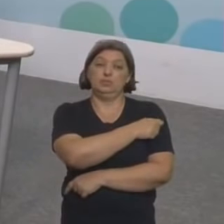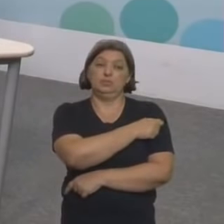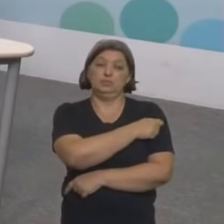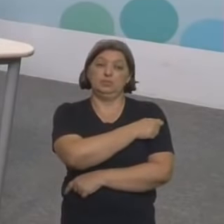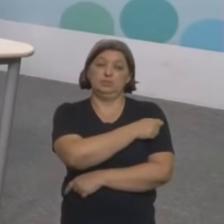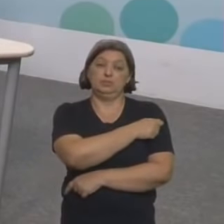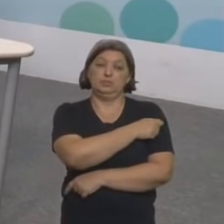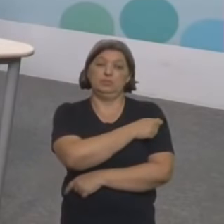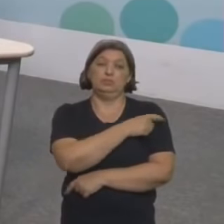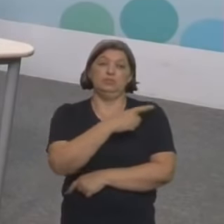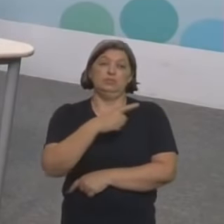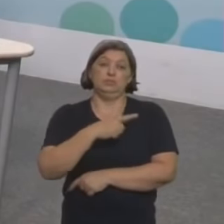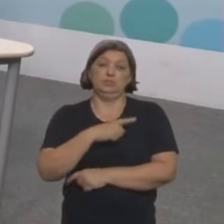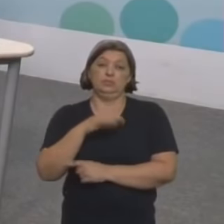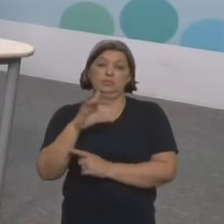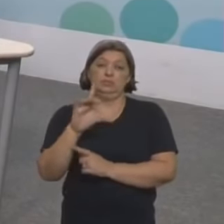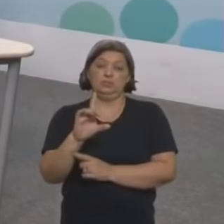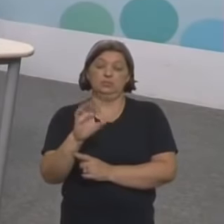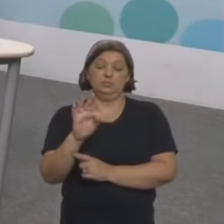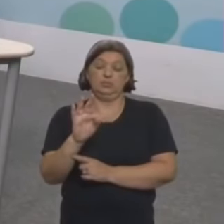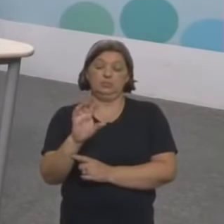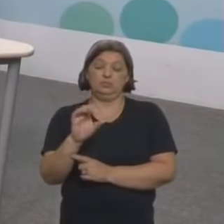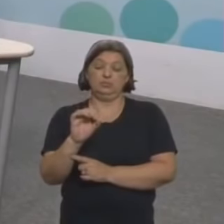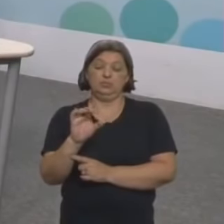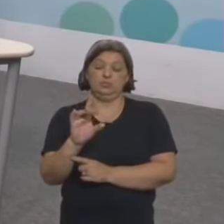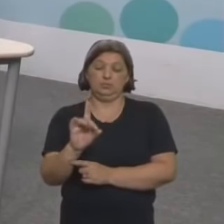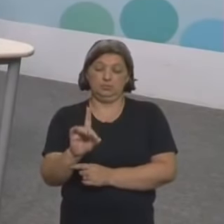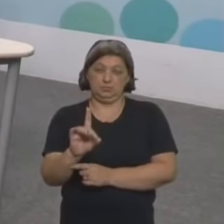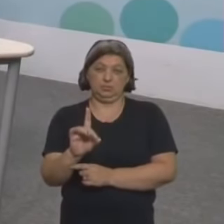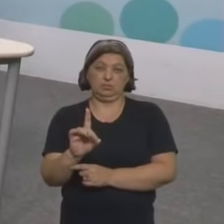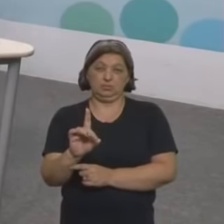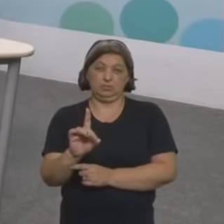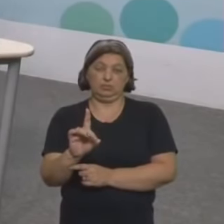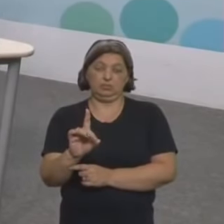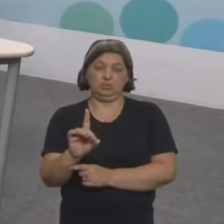tem TOD, que é transtorno opositor dificultor.